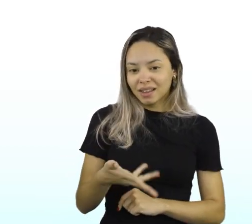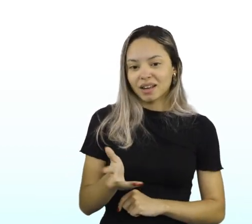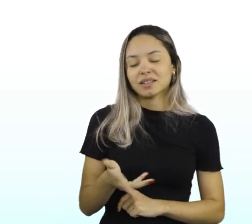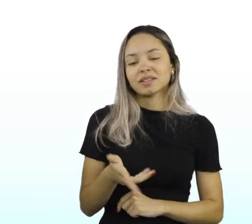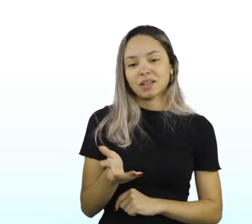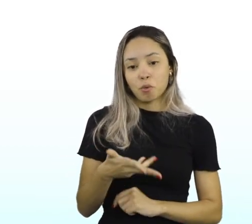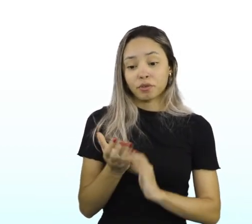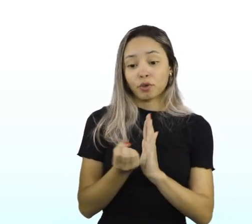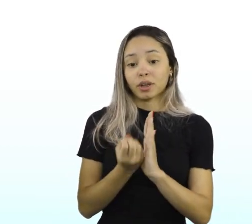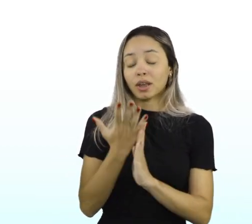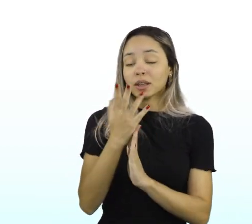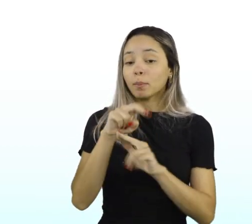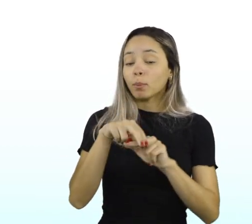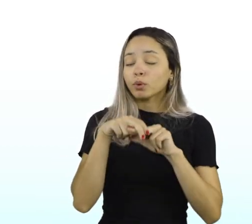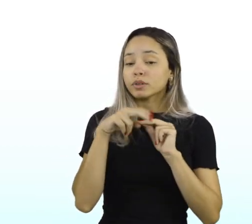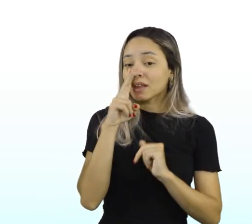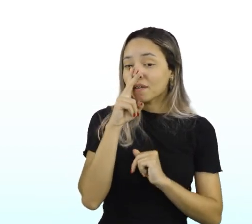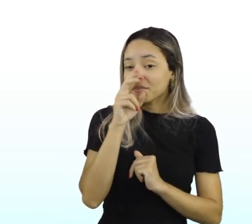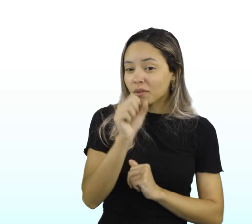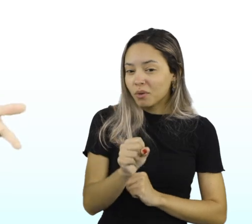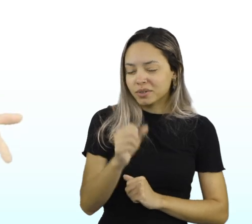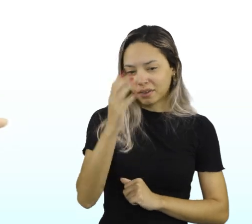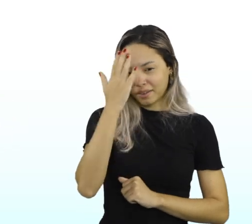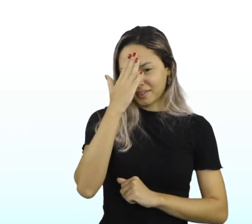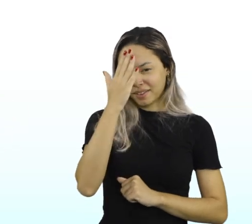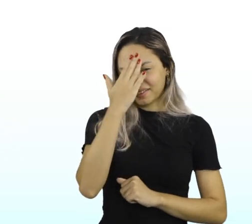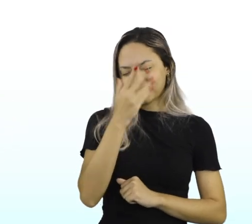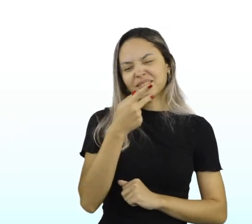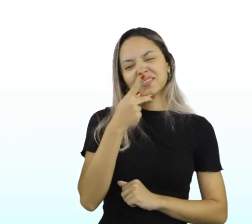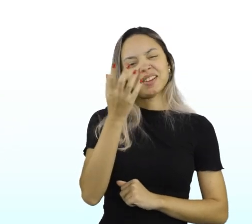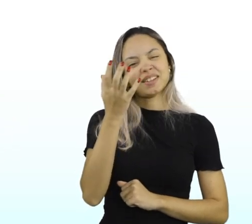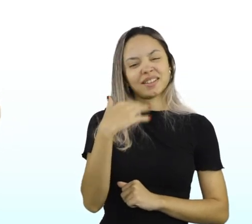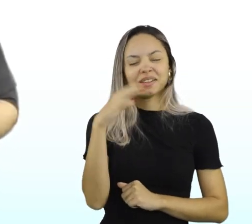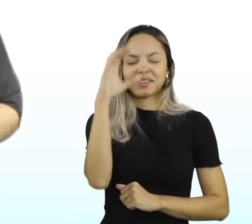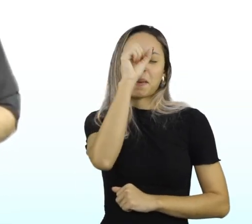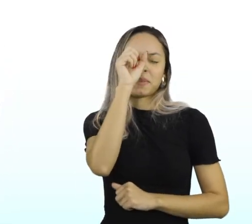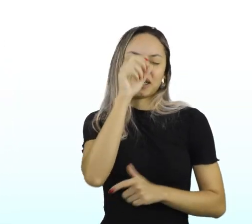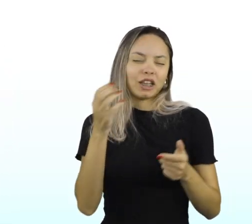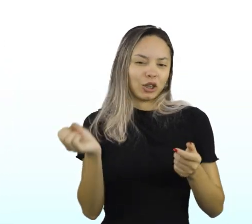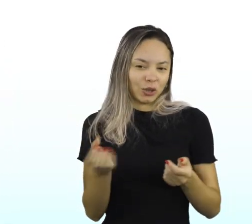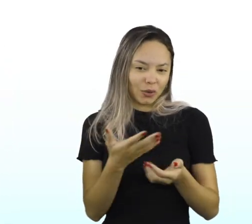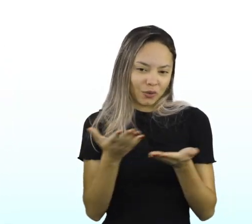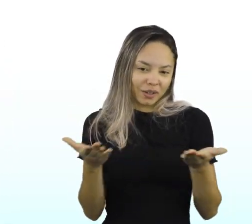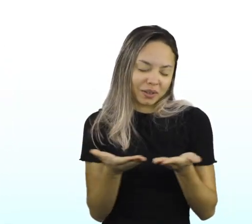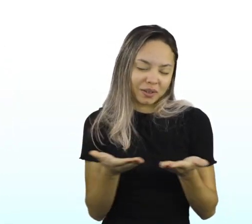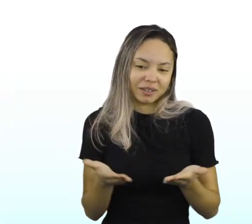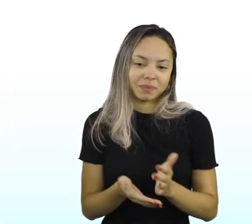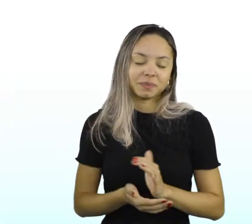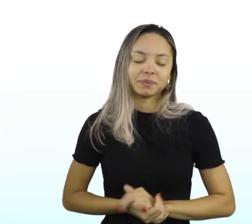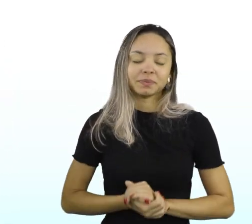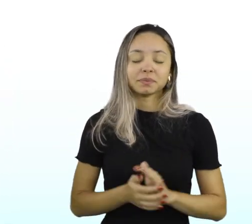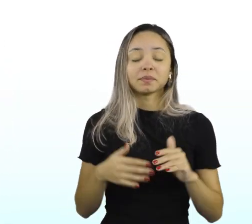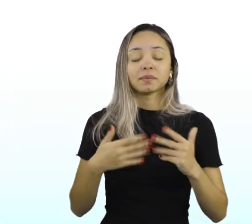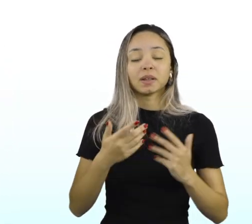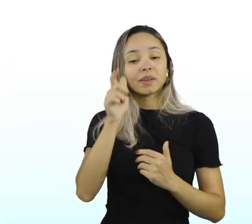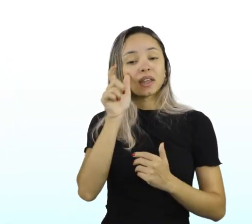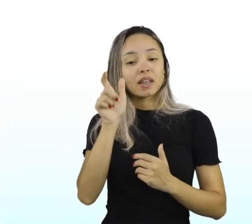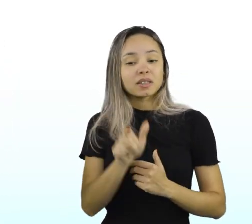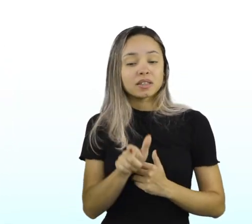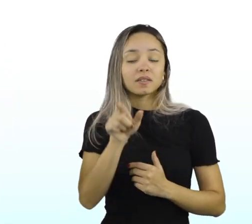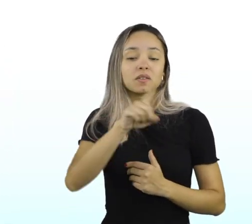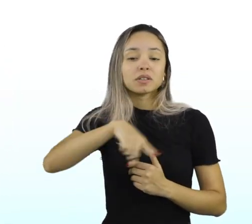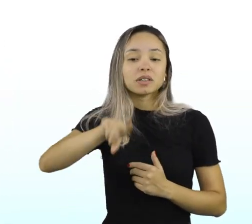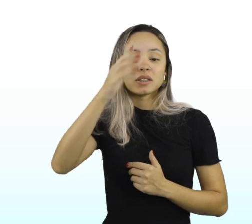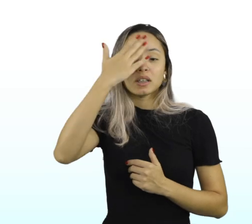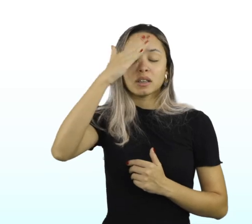foi gerada pela força. Pois é, você sabia disso? Ah, fala sério. Tá aprendendo coisa nova agora. Vamos lá. Bom, é interessante que você